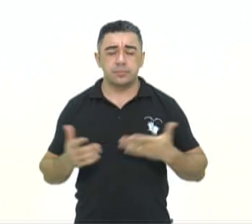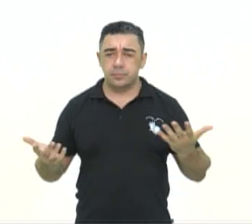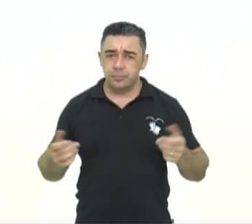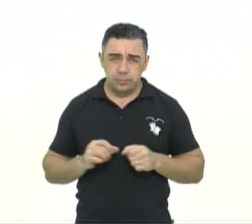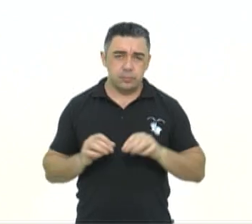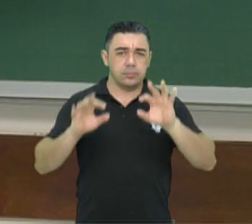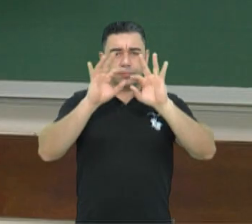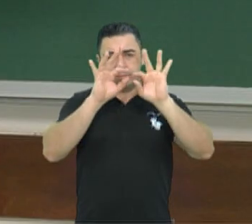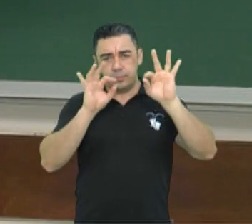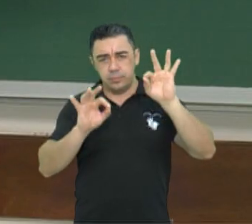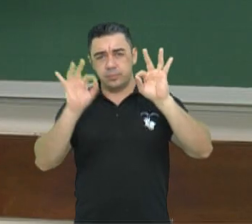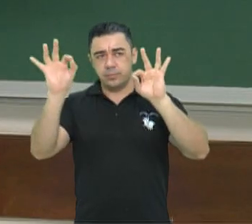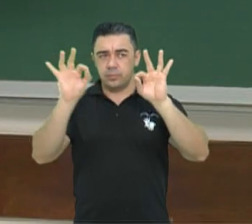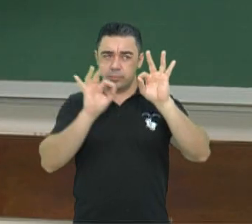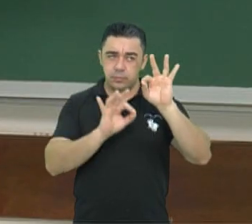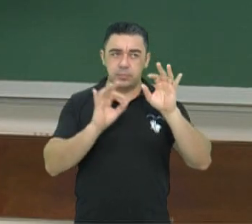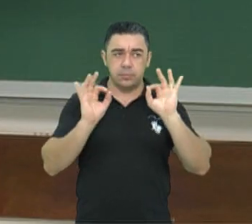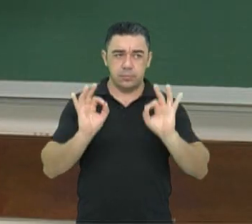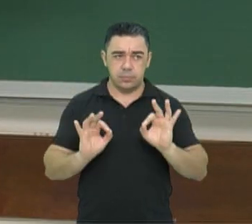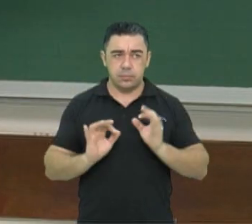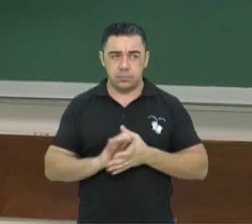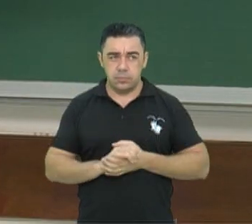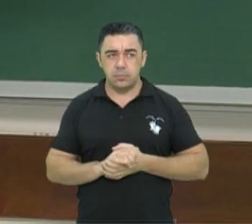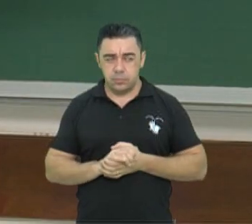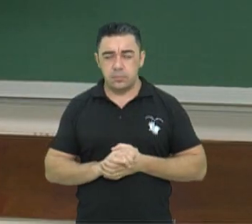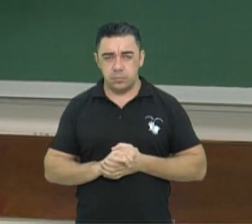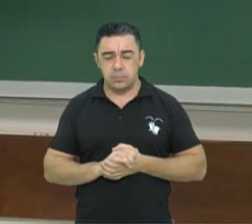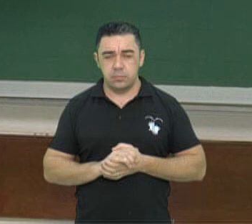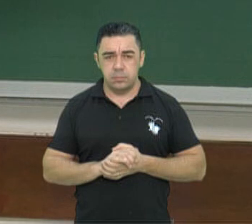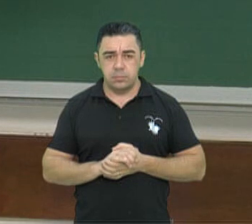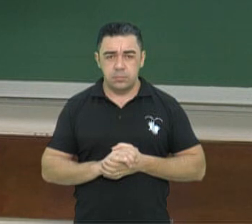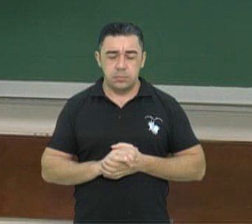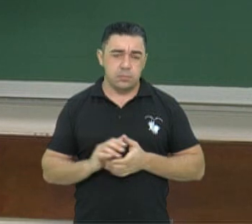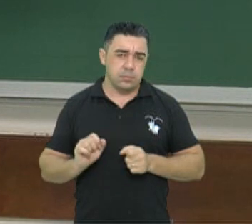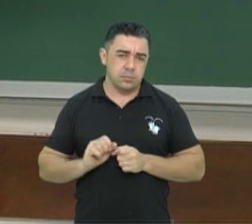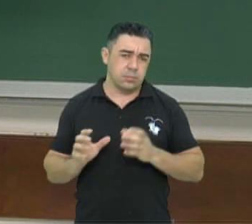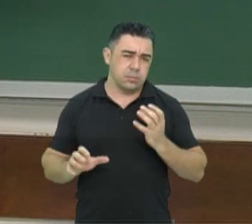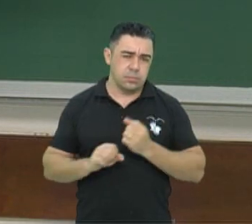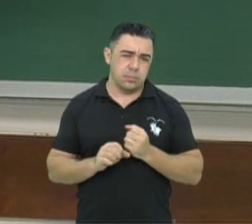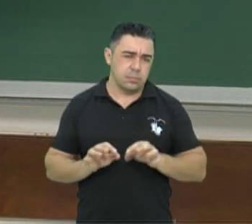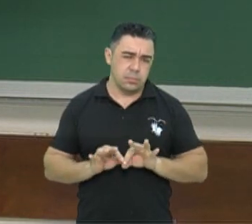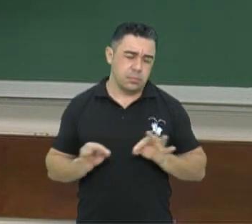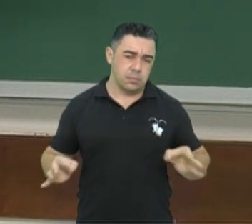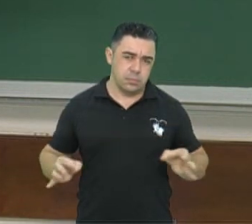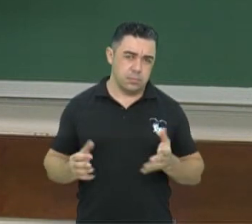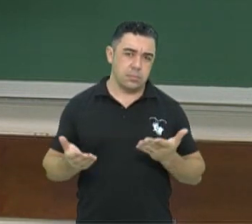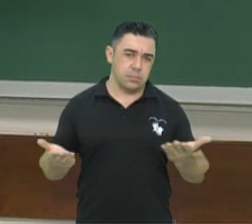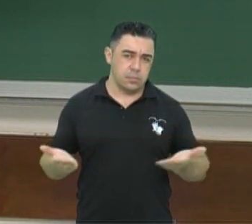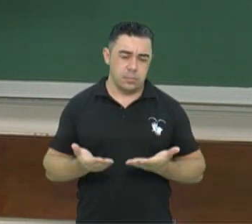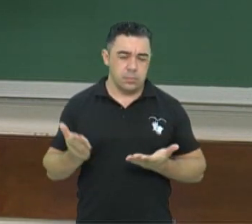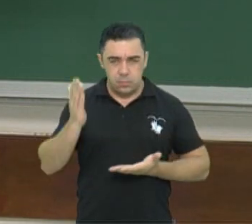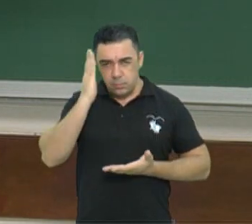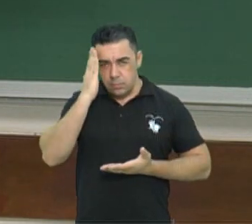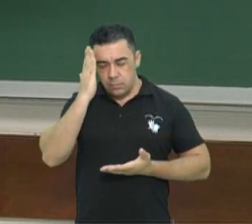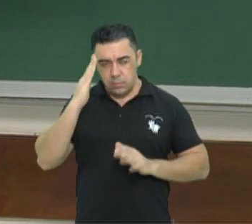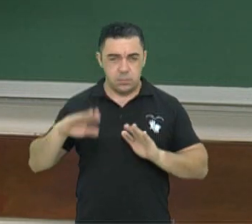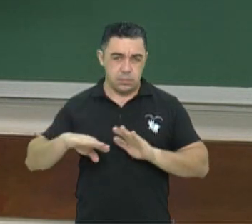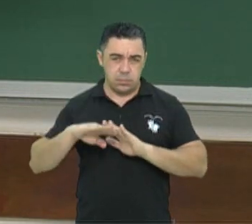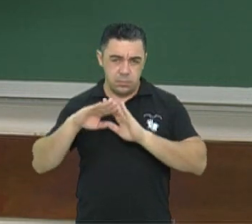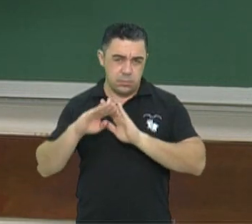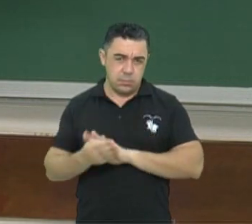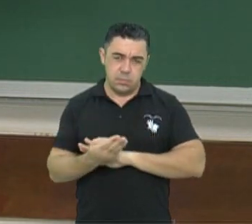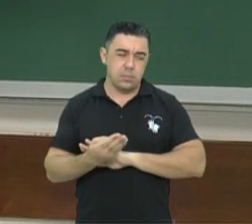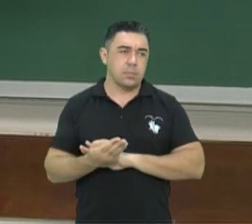Aí chegando nessa parte, basta, né, eu fazer o cálculo ali, que é super simples, né, que nós já estamos muito